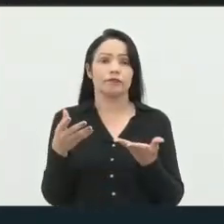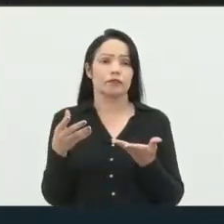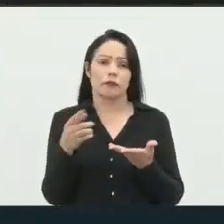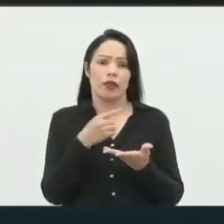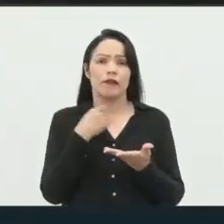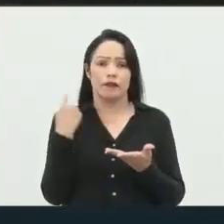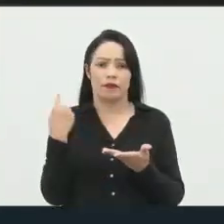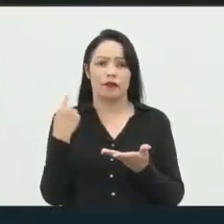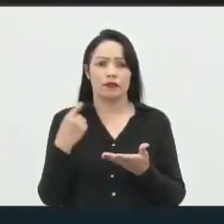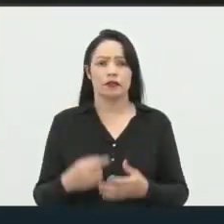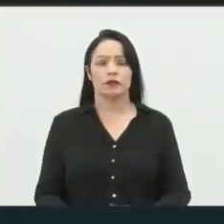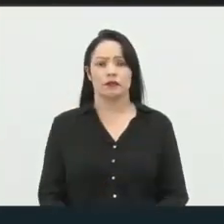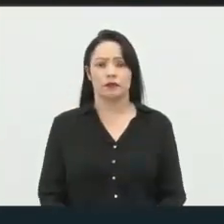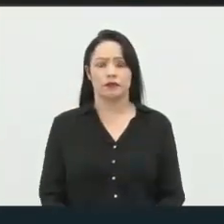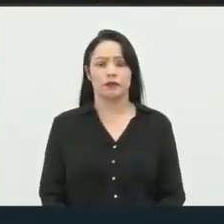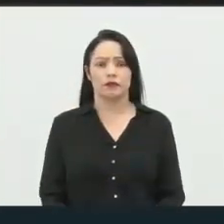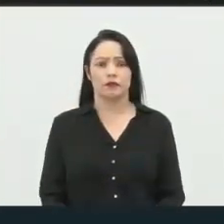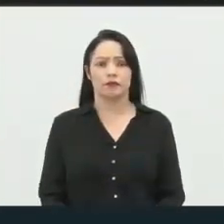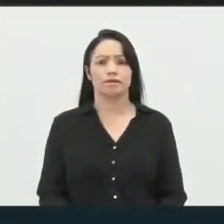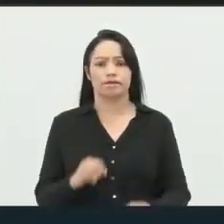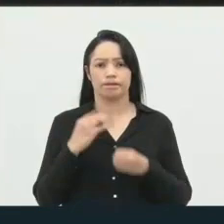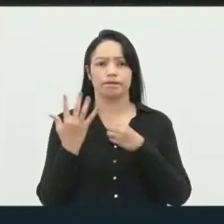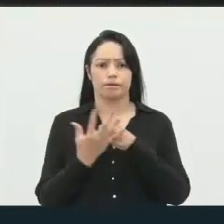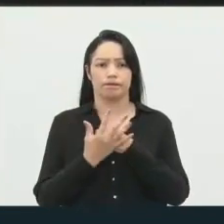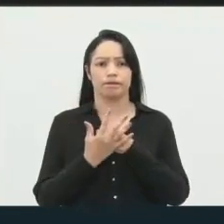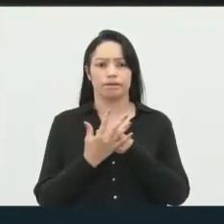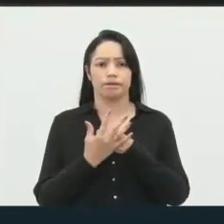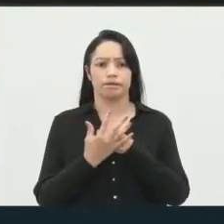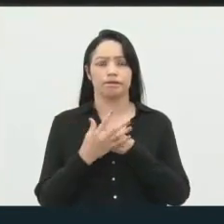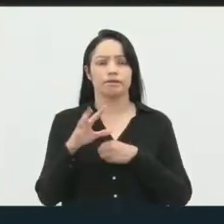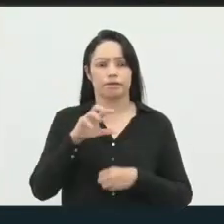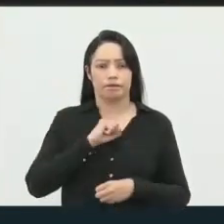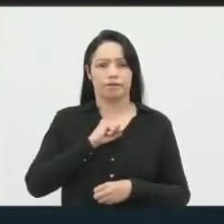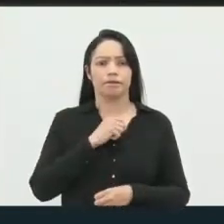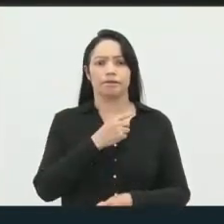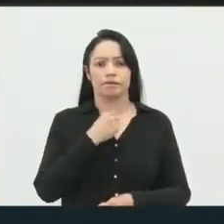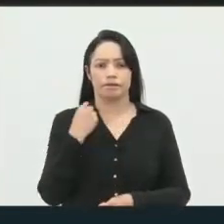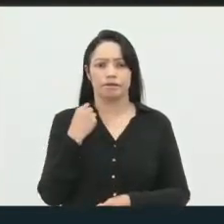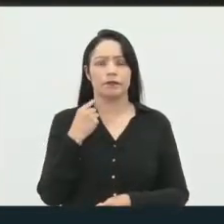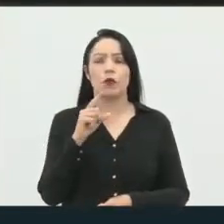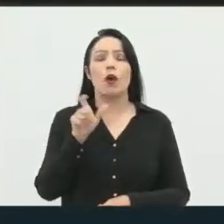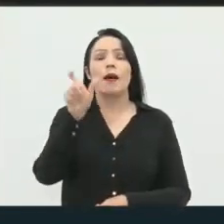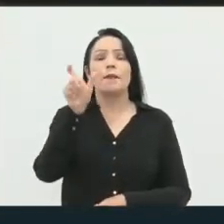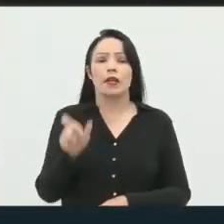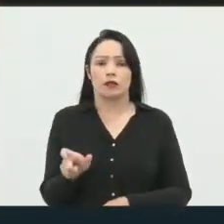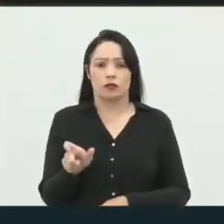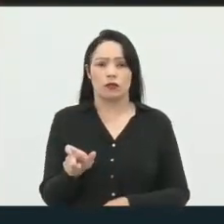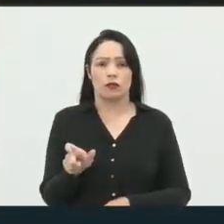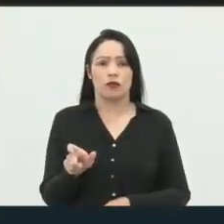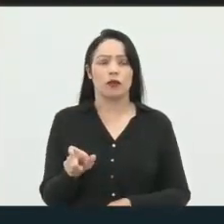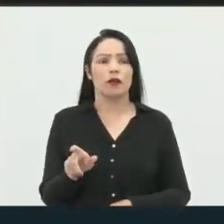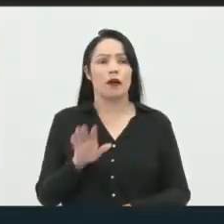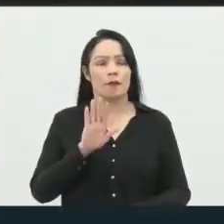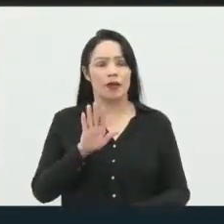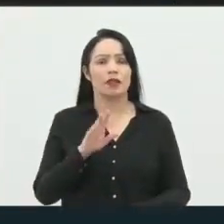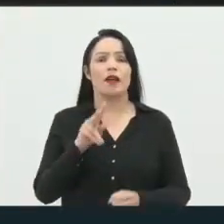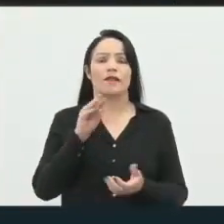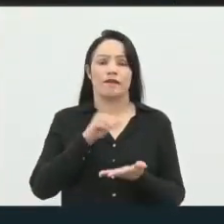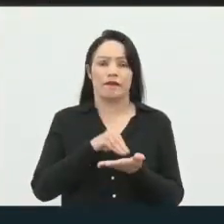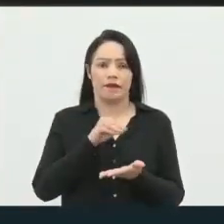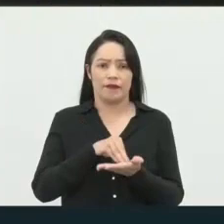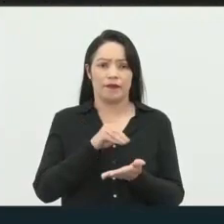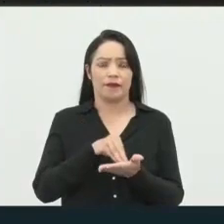a Fatalidade do covid tirou a vida dele não estou aqui falando da pessoa dele mas sim da falhas